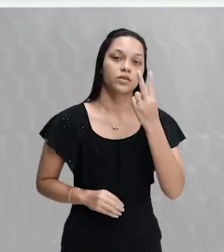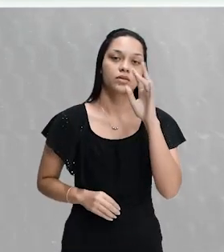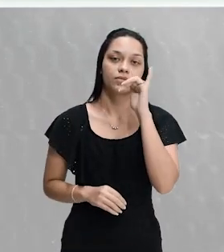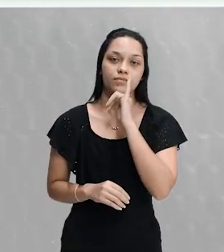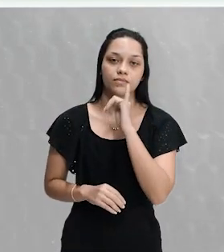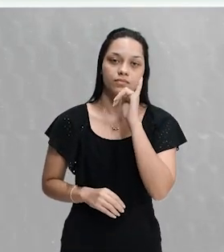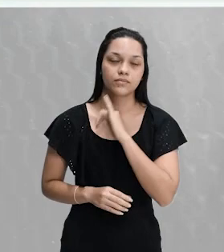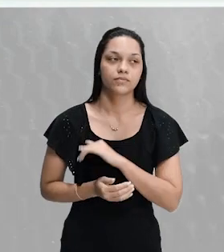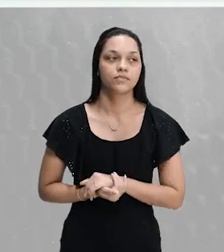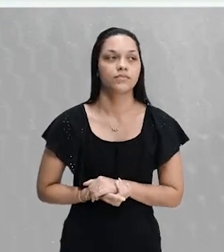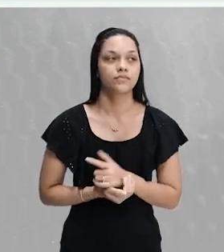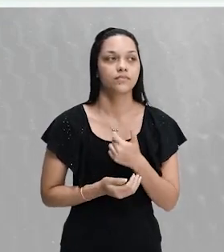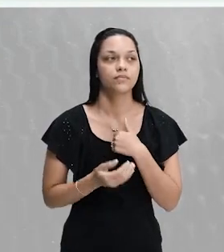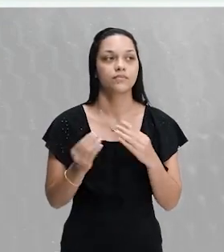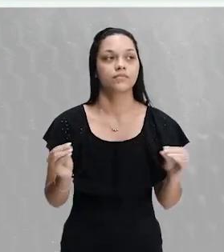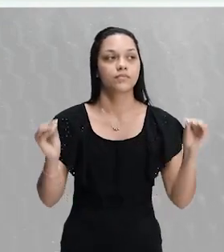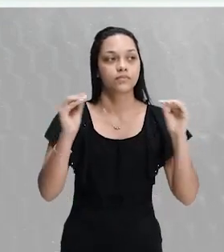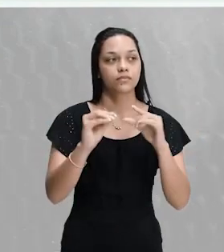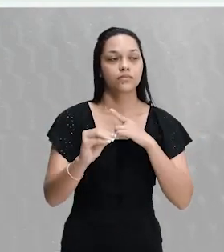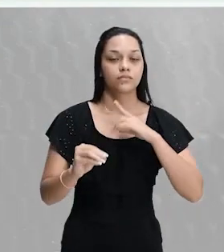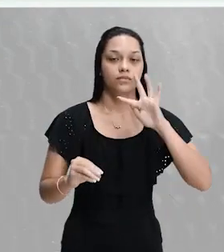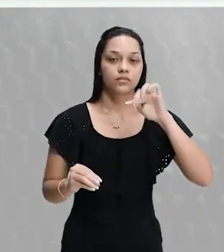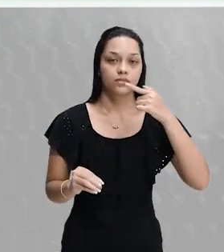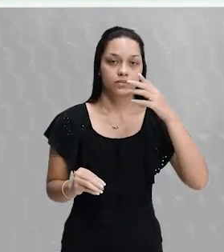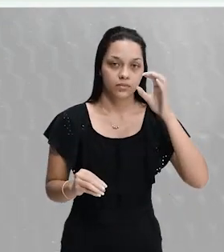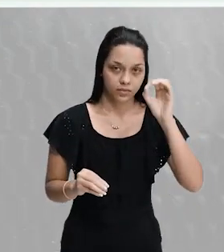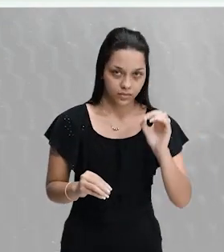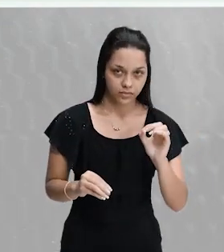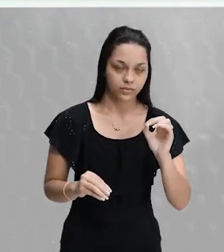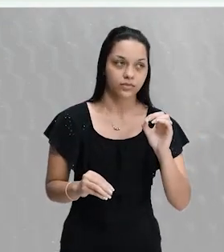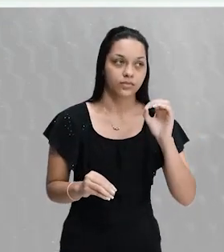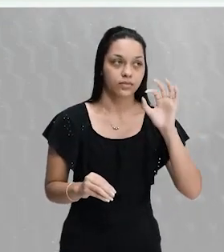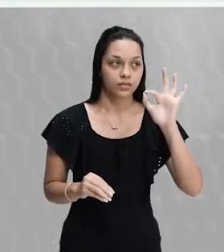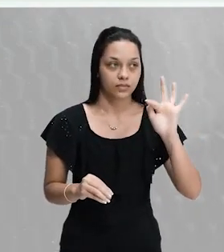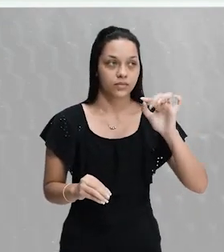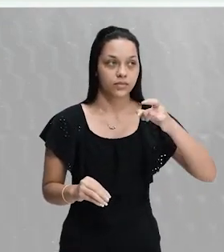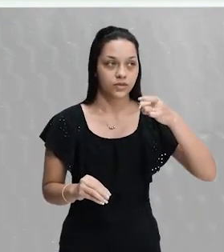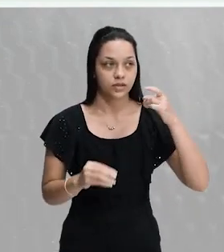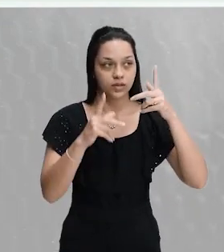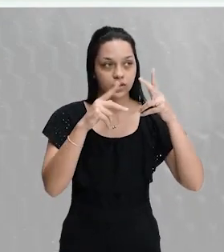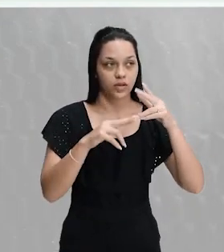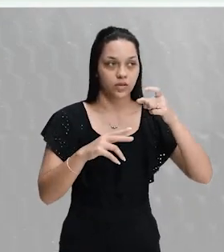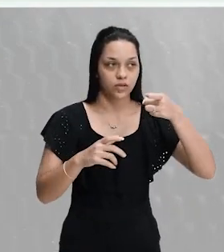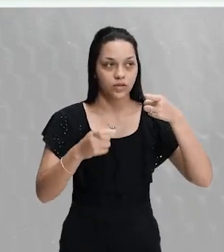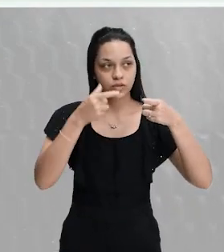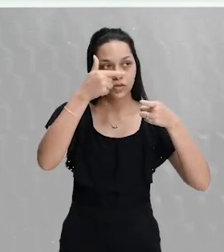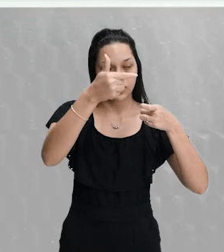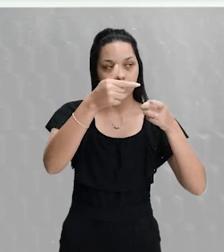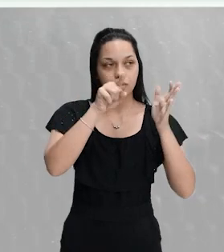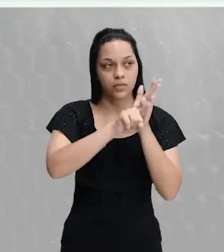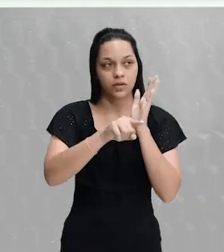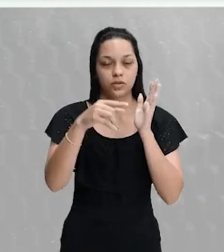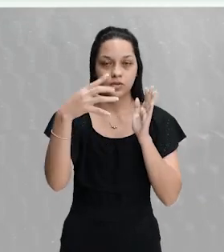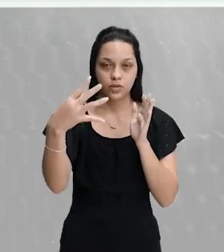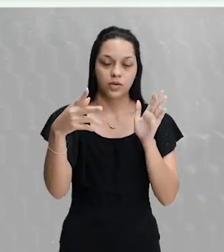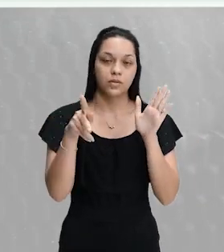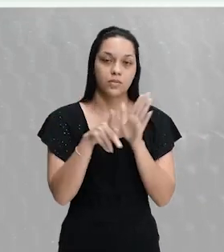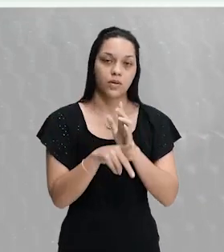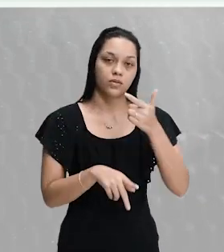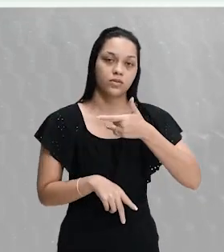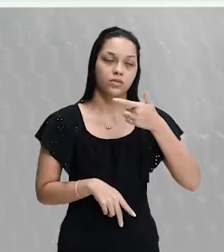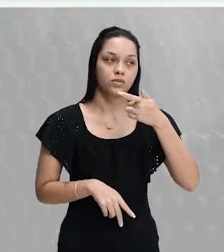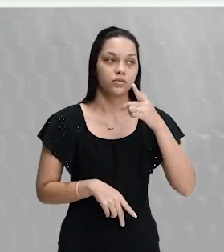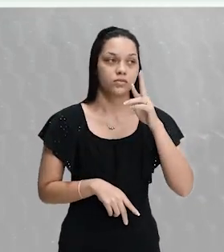Né? Eu coloquei aqui uma função f de x igual a x ao quadrado menos 4. Ela é uma função do